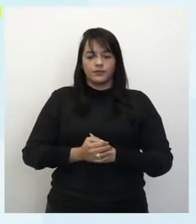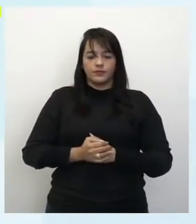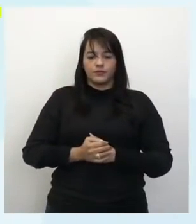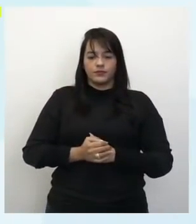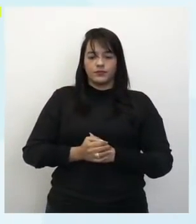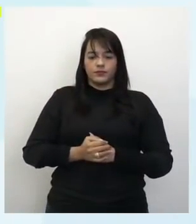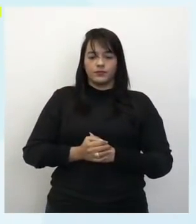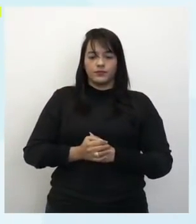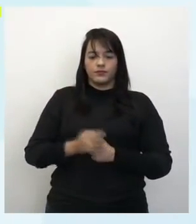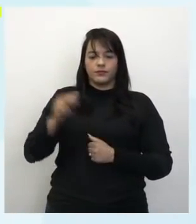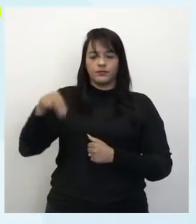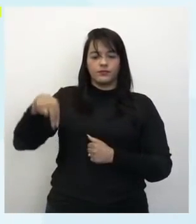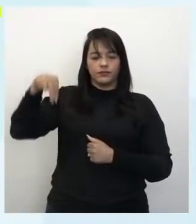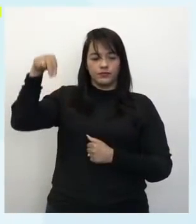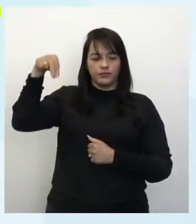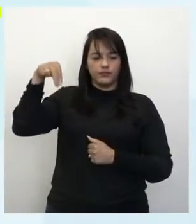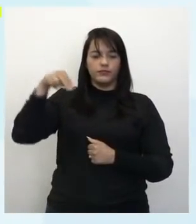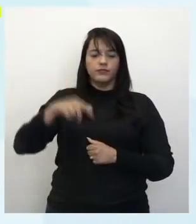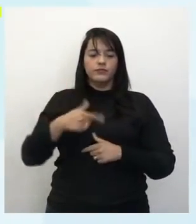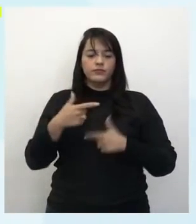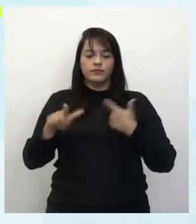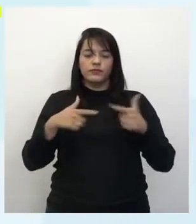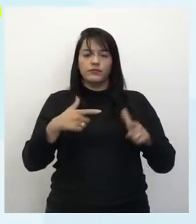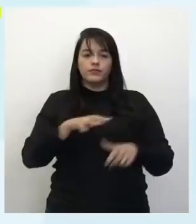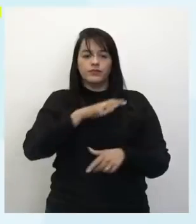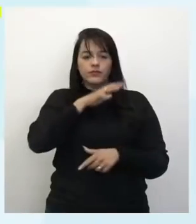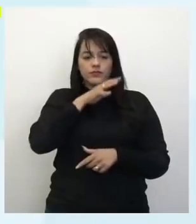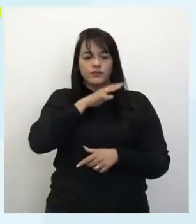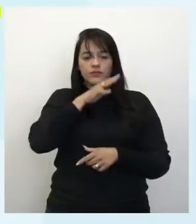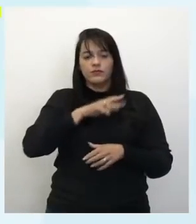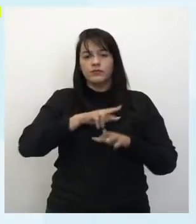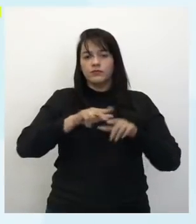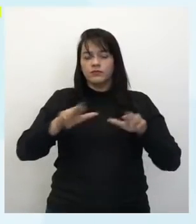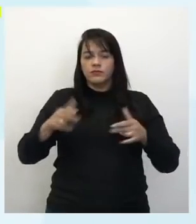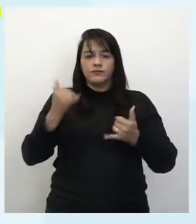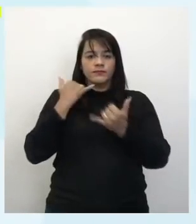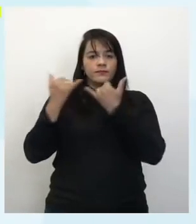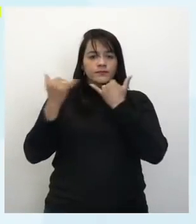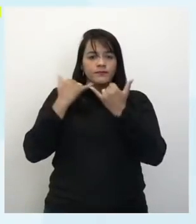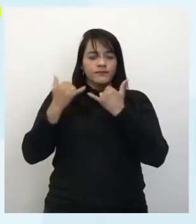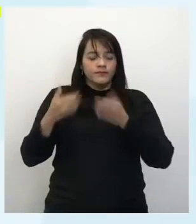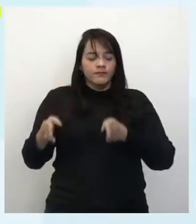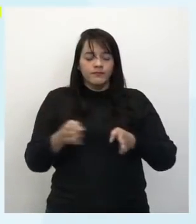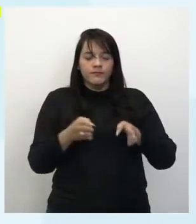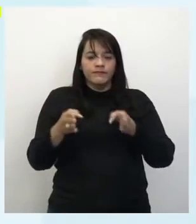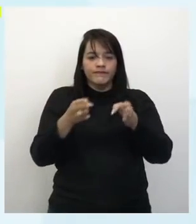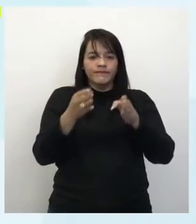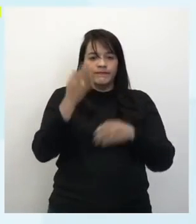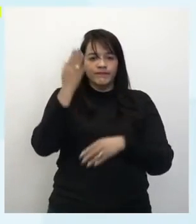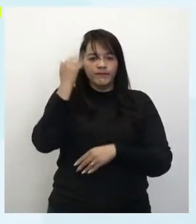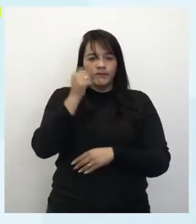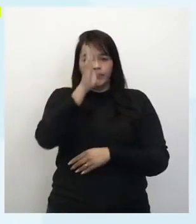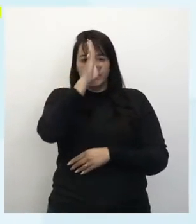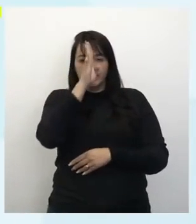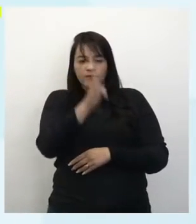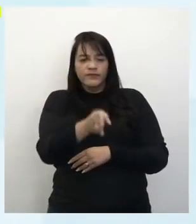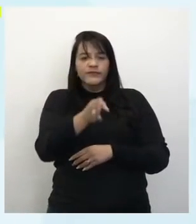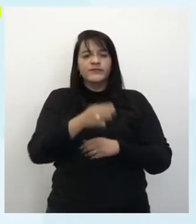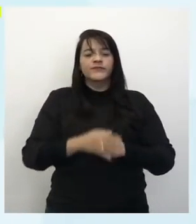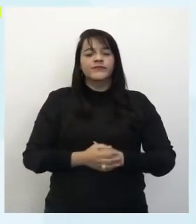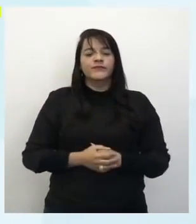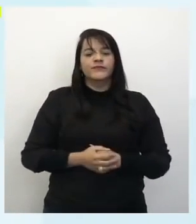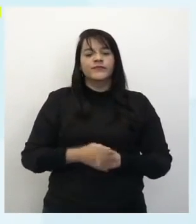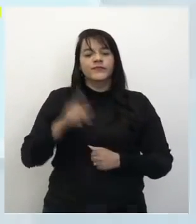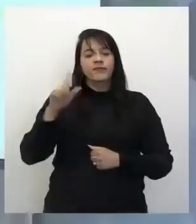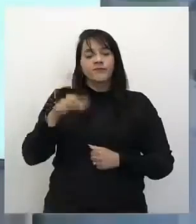a gente tem, depois a gente só tem os animais, né? Yes. Então a gente tem a informação aqui para direções, né? Então aqui nessa parte do texto está falando sobre